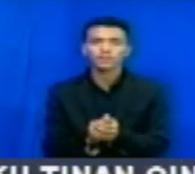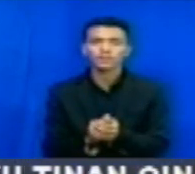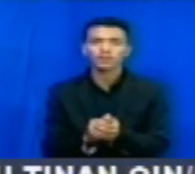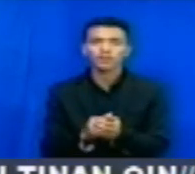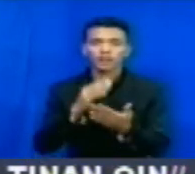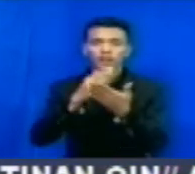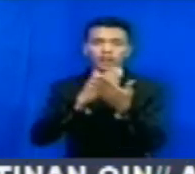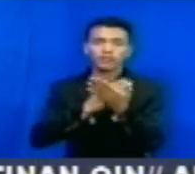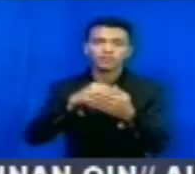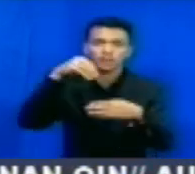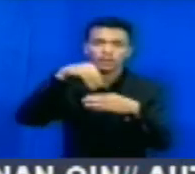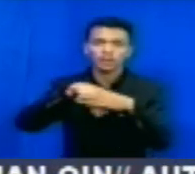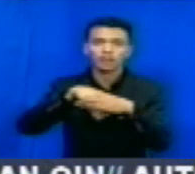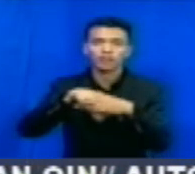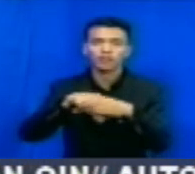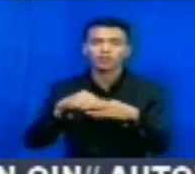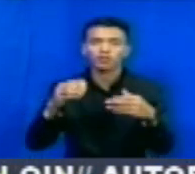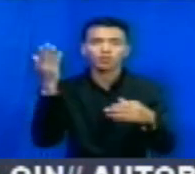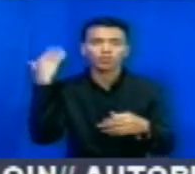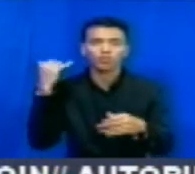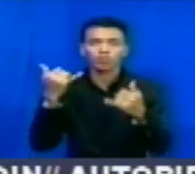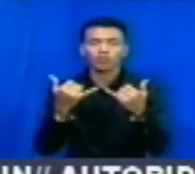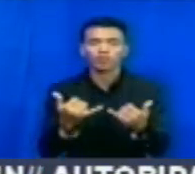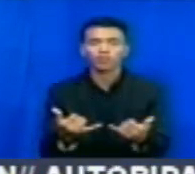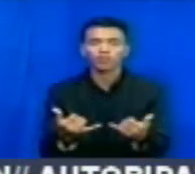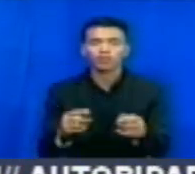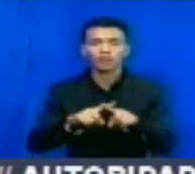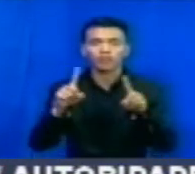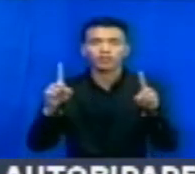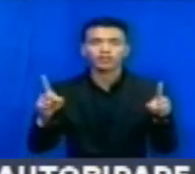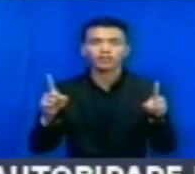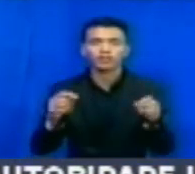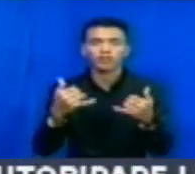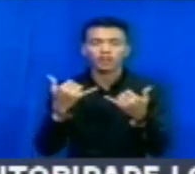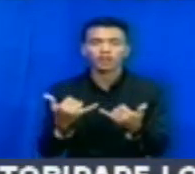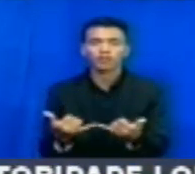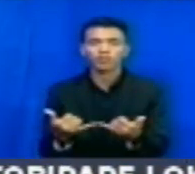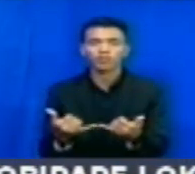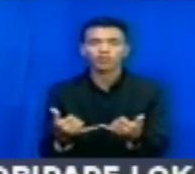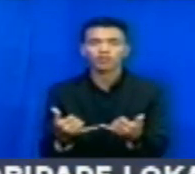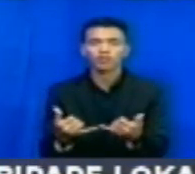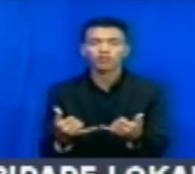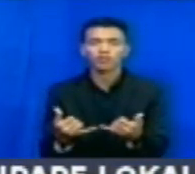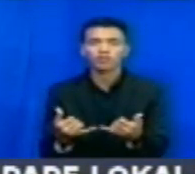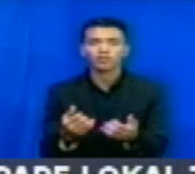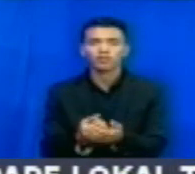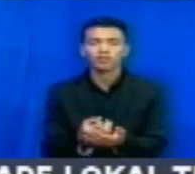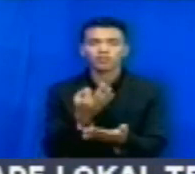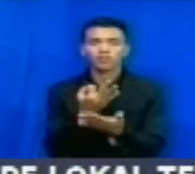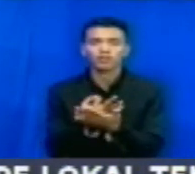item sira iha larane ne ne uluk ho agora lahanesa. Agora ninia composição